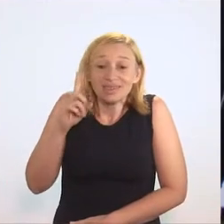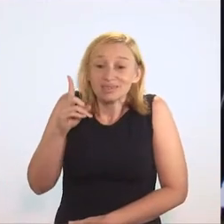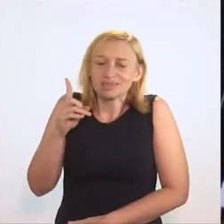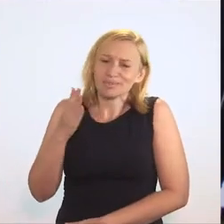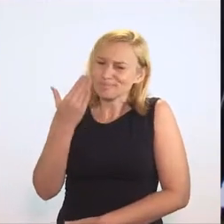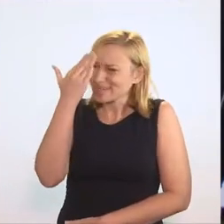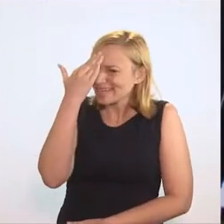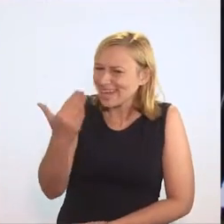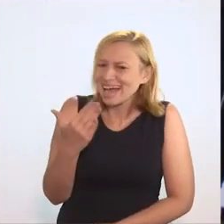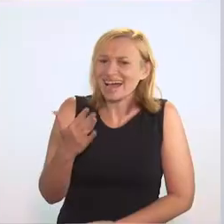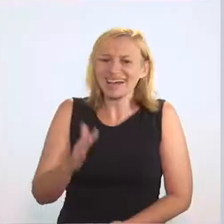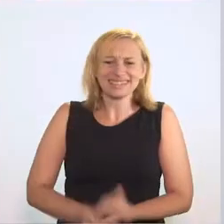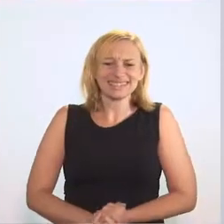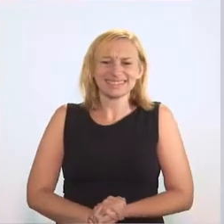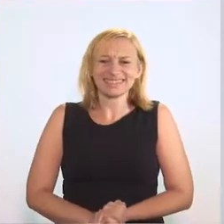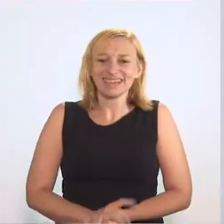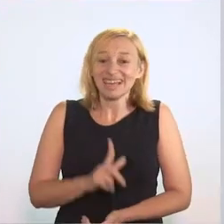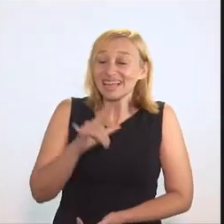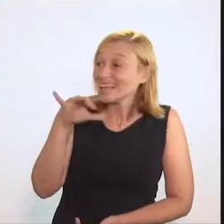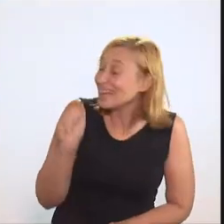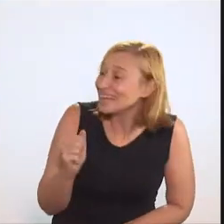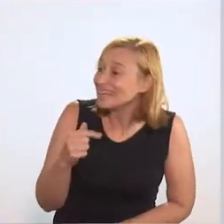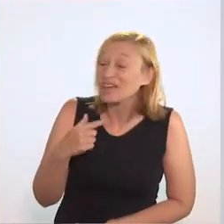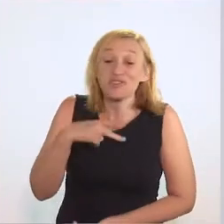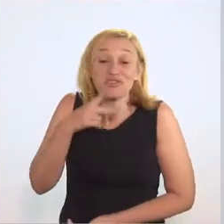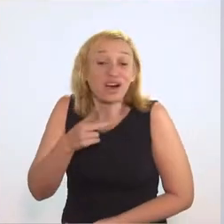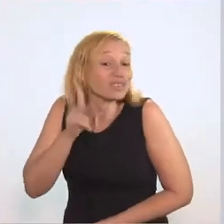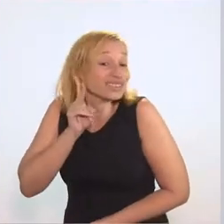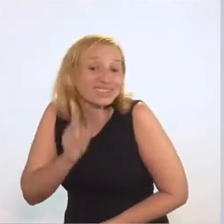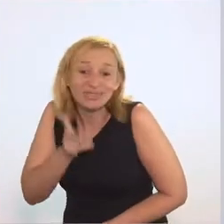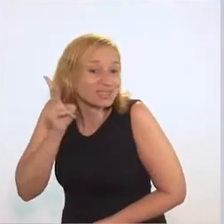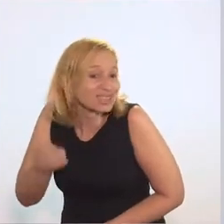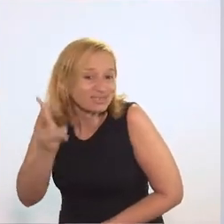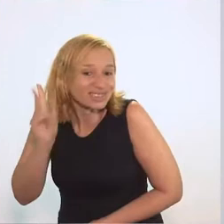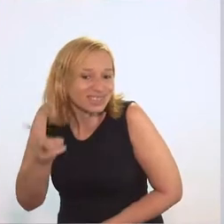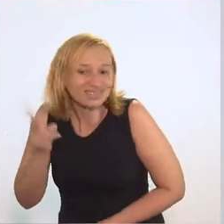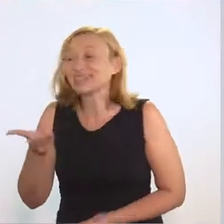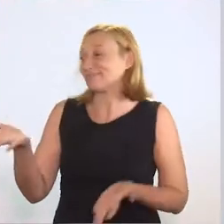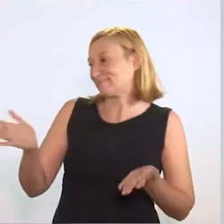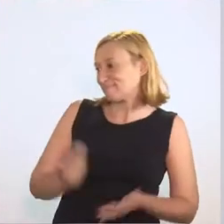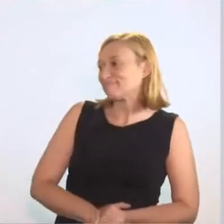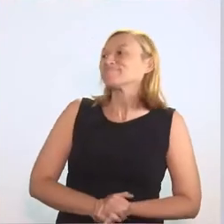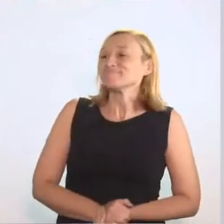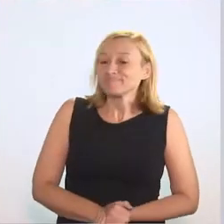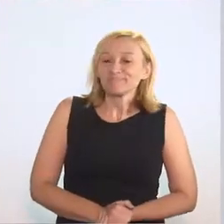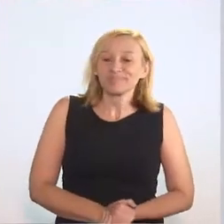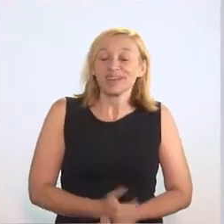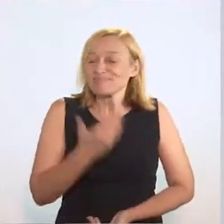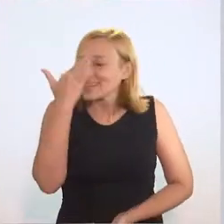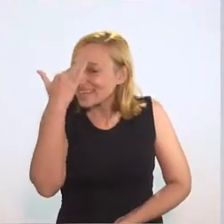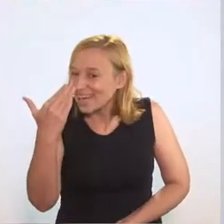não posso falar linda. Ninguém me falou isso, sou eu que fico pensando assim, enfia a cabeça, né?